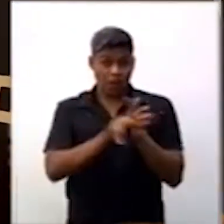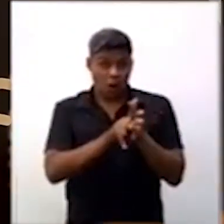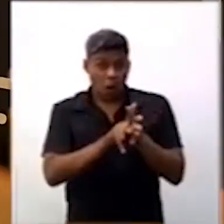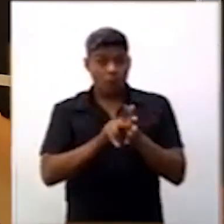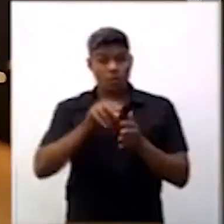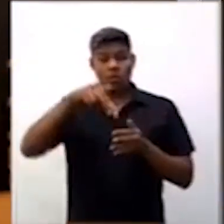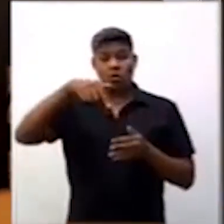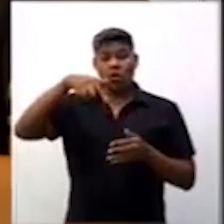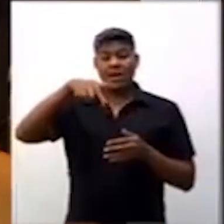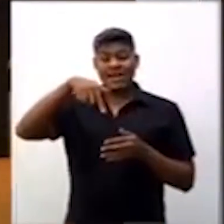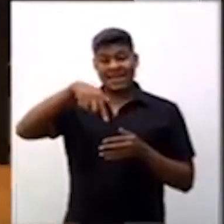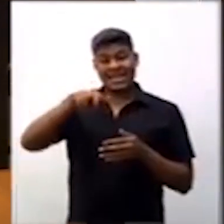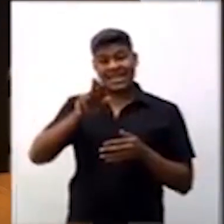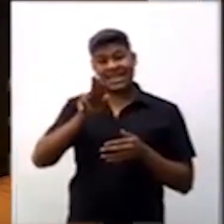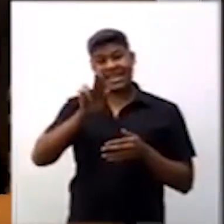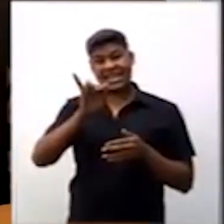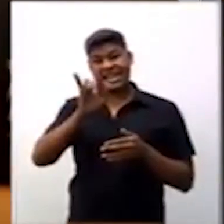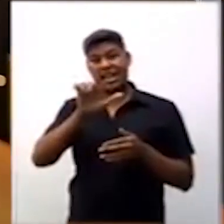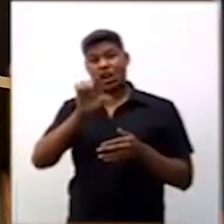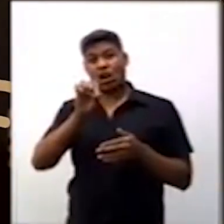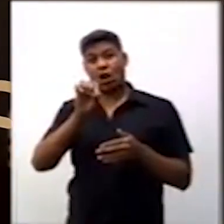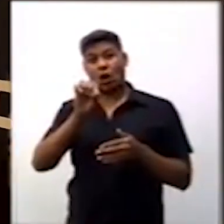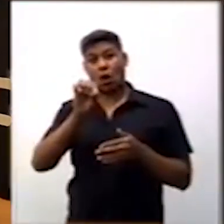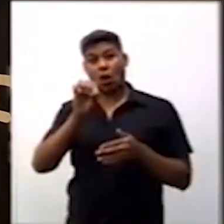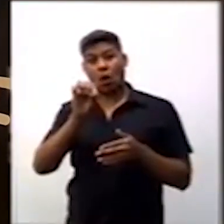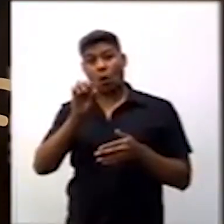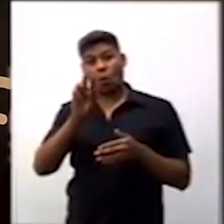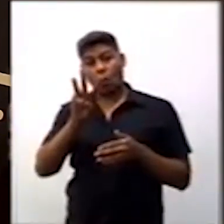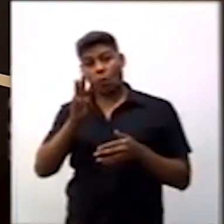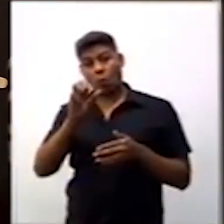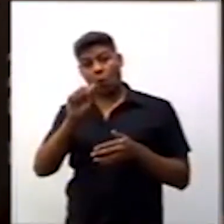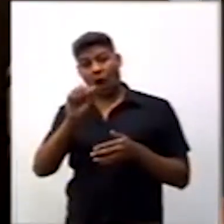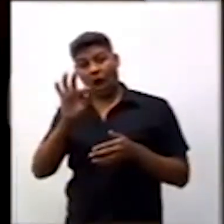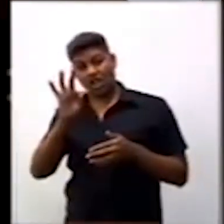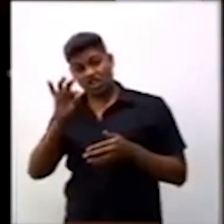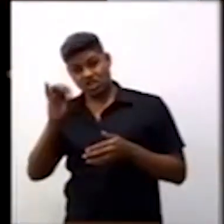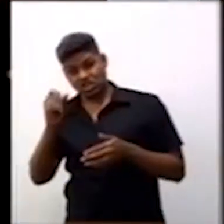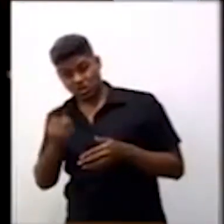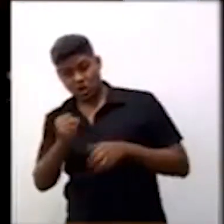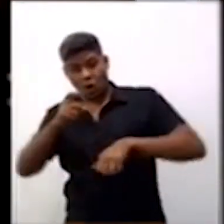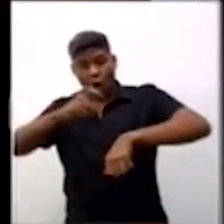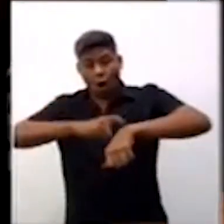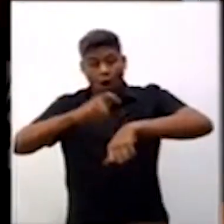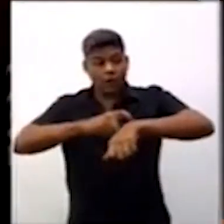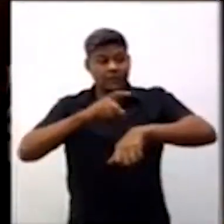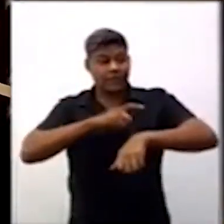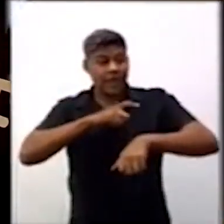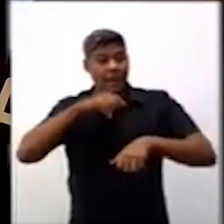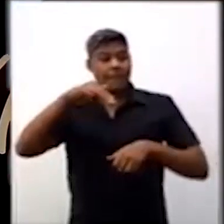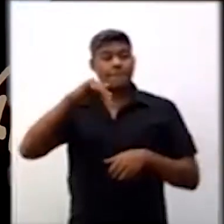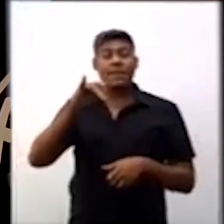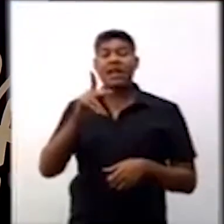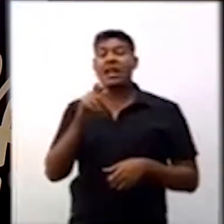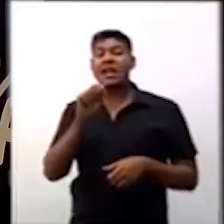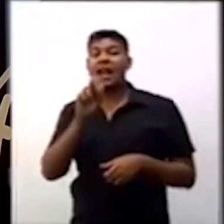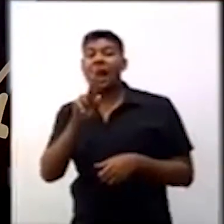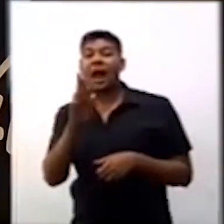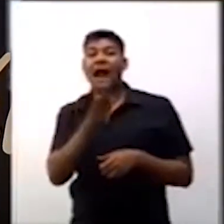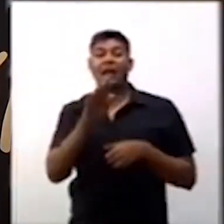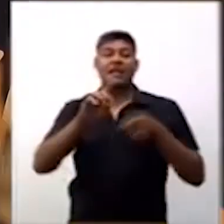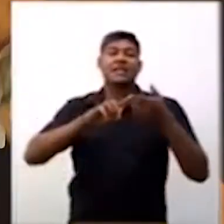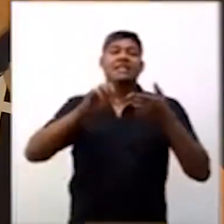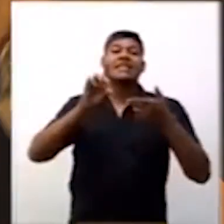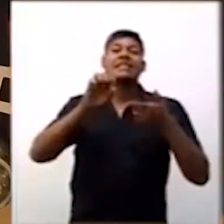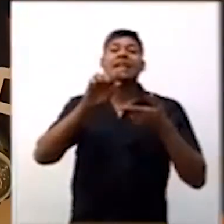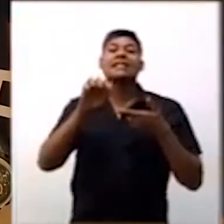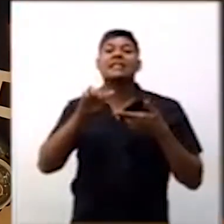em quilowatt-hora, então quilo, milhar. Então, se tem milhar, tem centena, tem dezena e tem unidade. Daí que